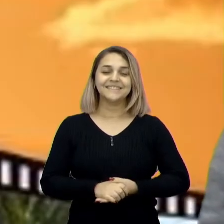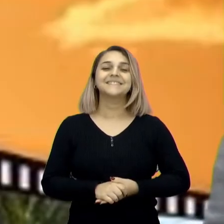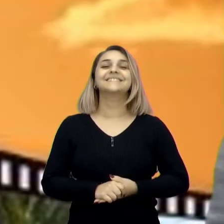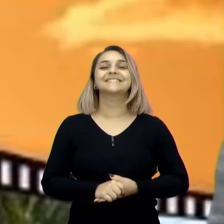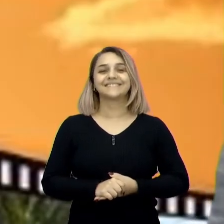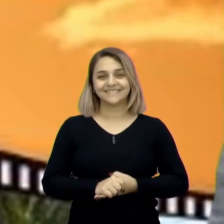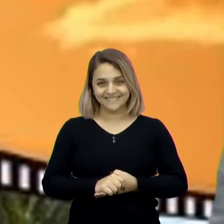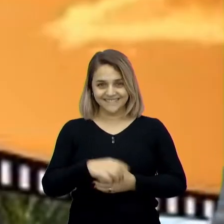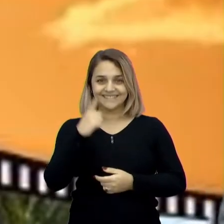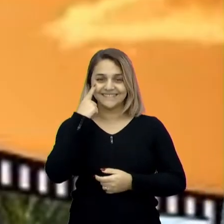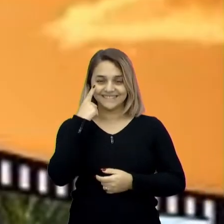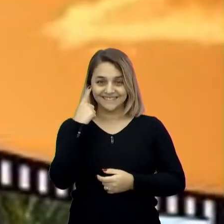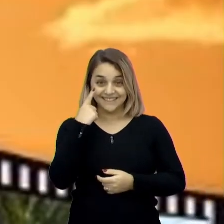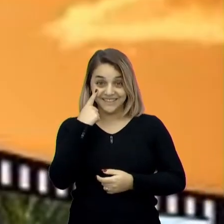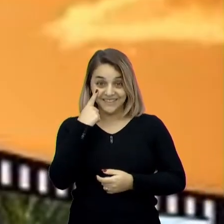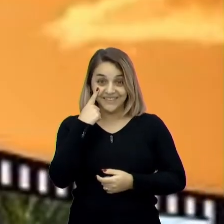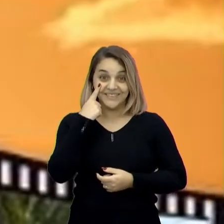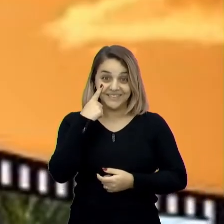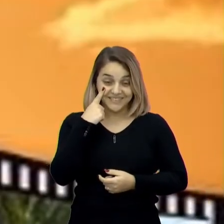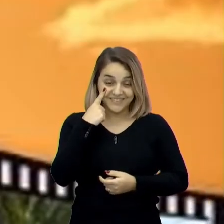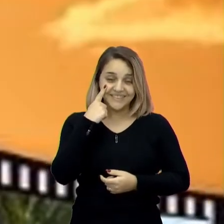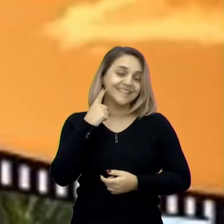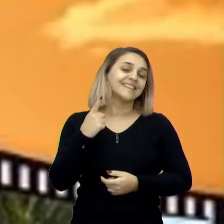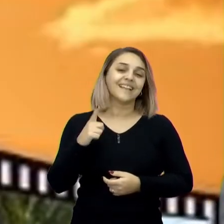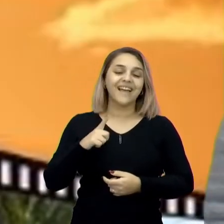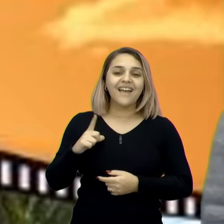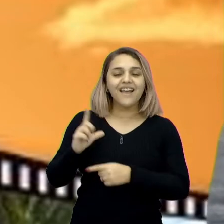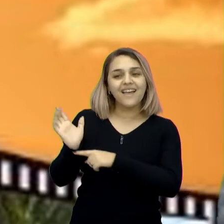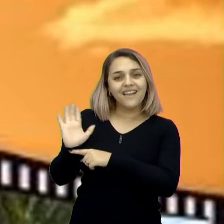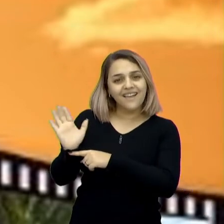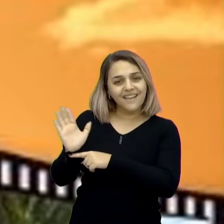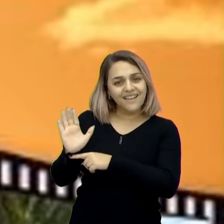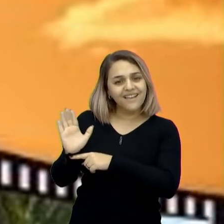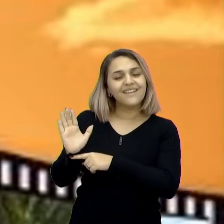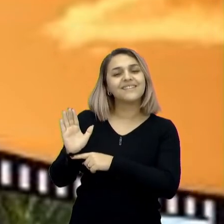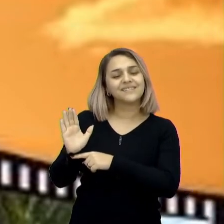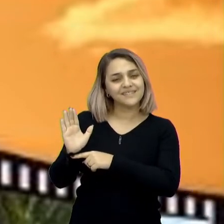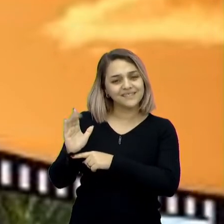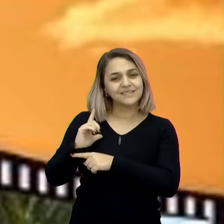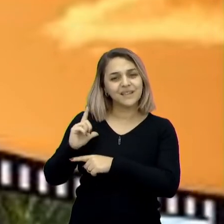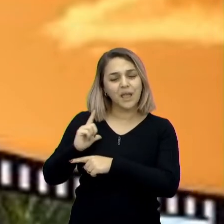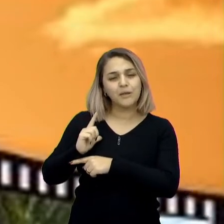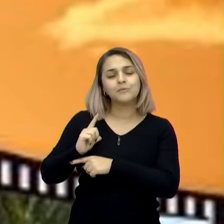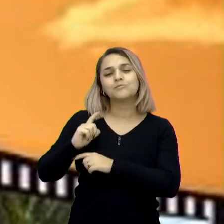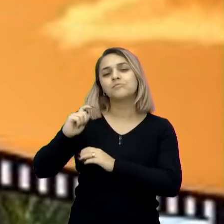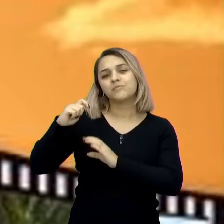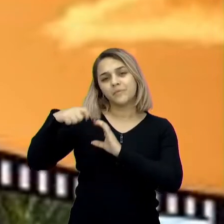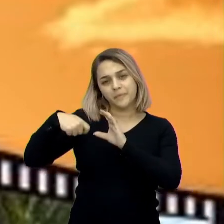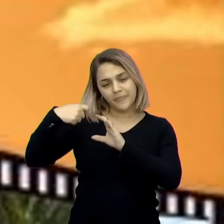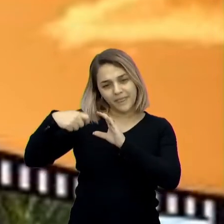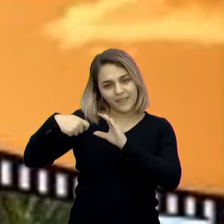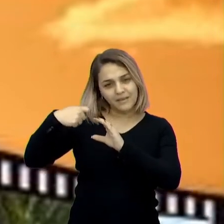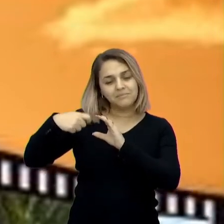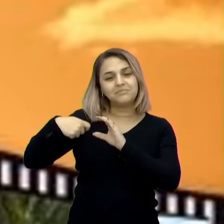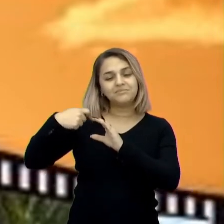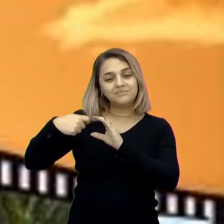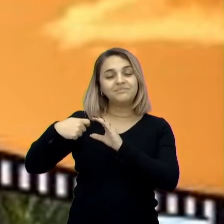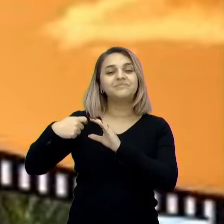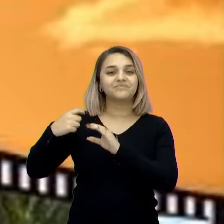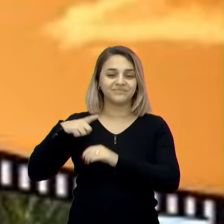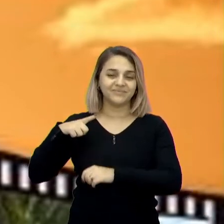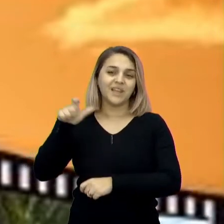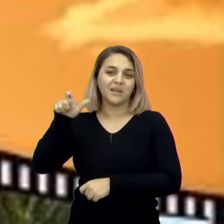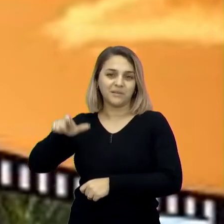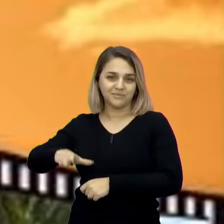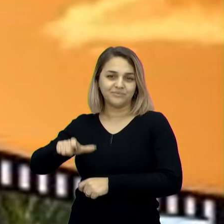Olha só, turma. Esse é um teaser aí de um documentário, né, que envolve esse artista aí, que é o Cid Moreira, e que todo